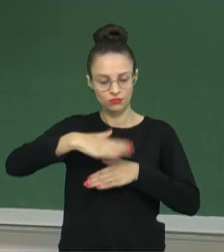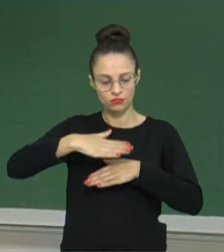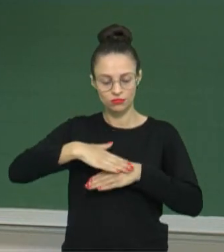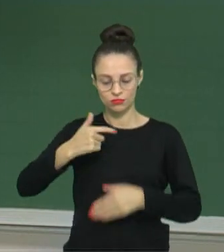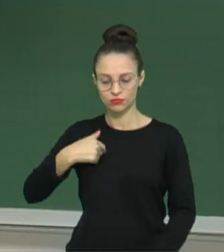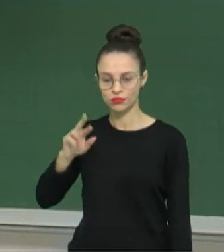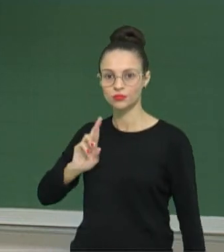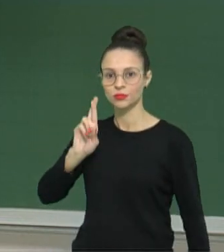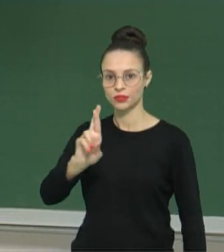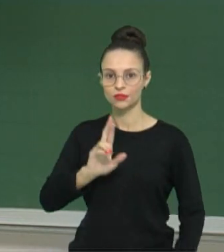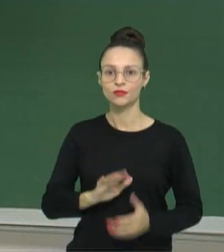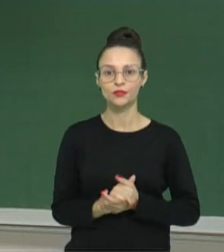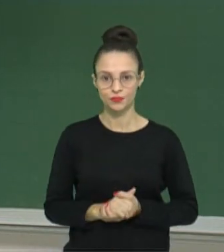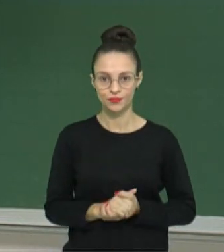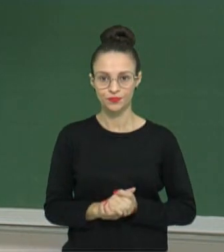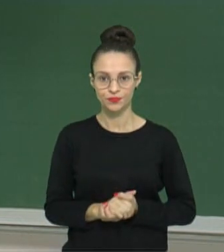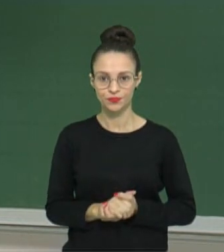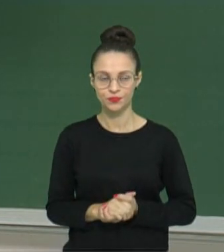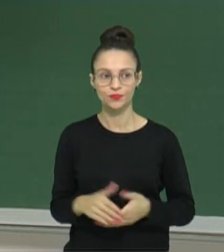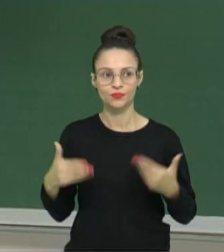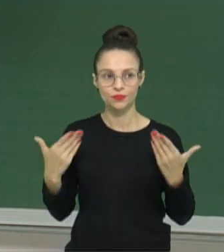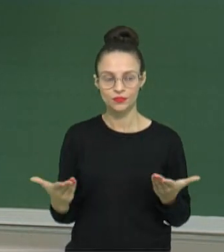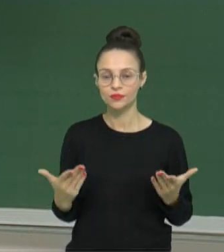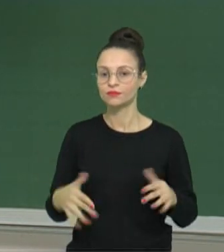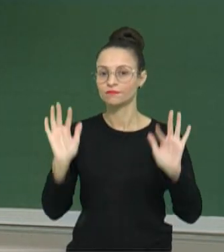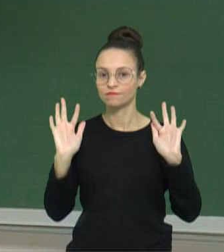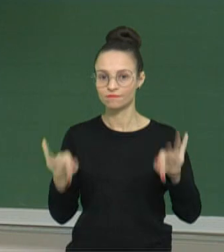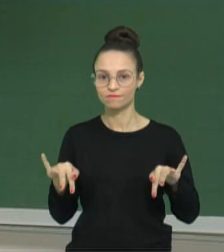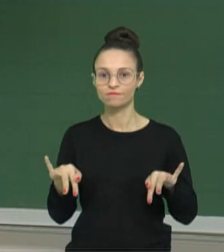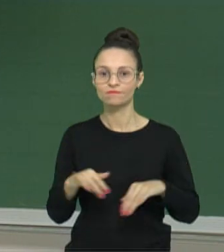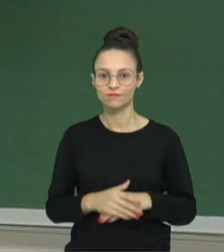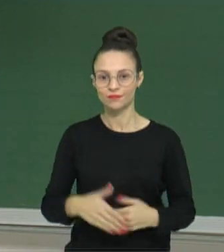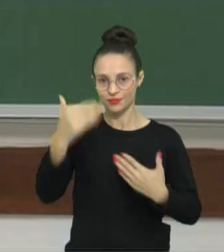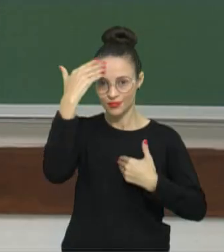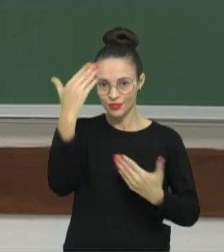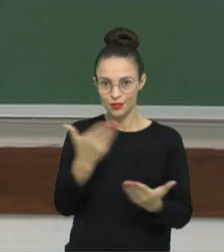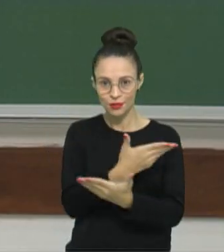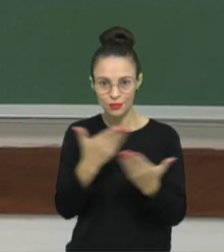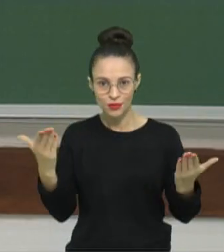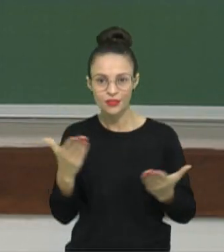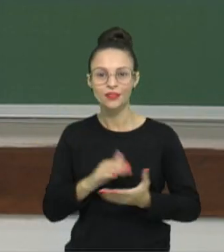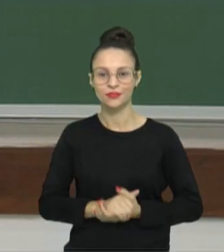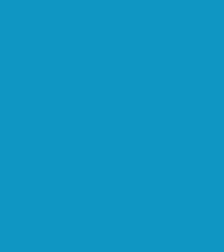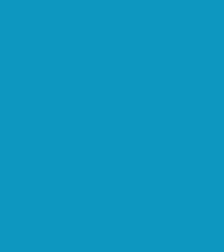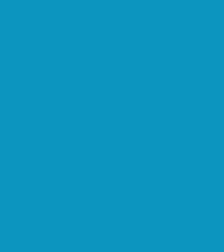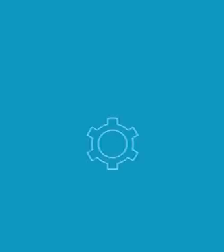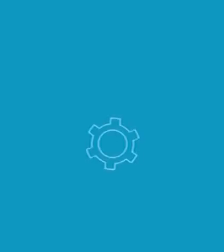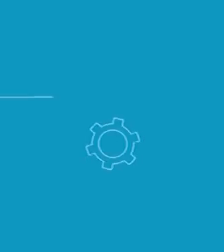representava. Então ficamos por aqui. Obrigado pela presença.